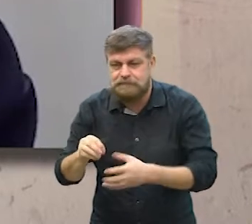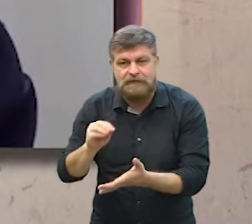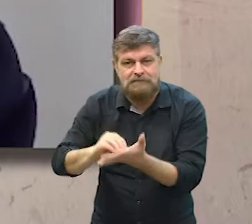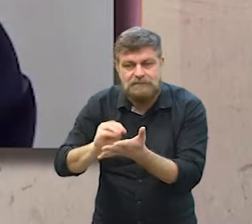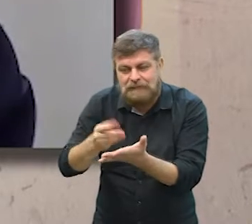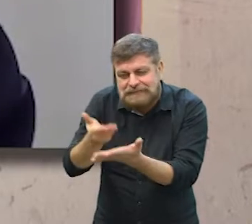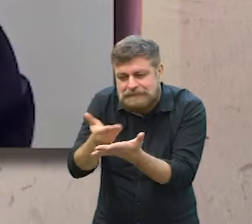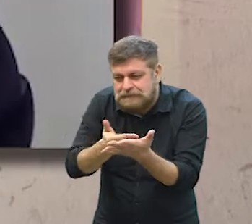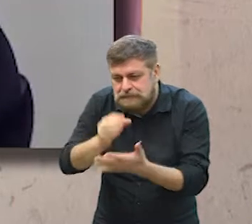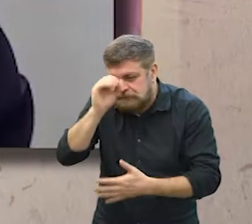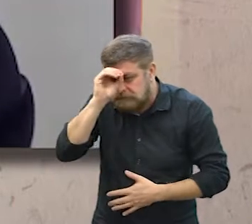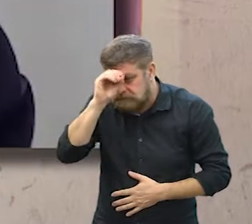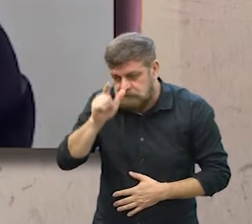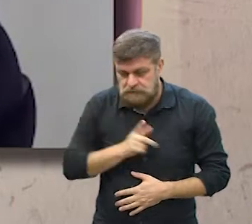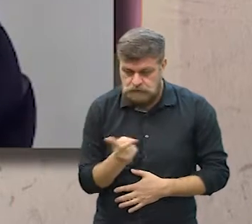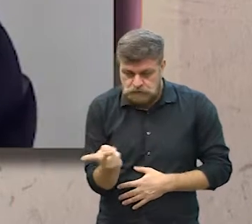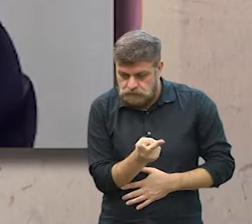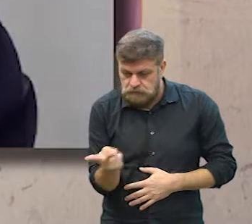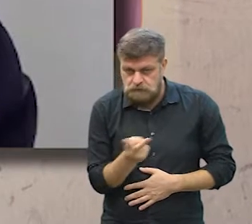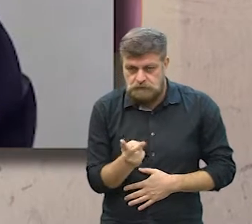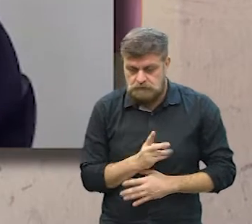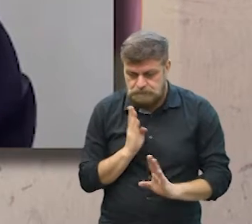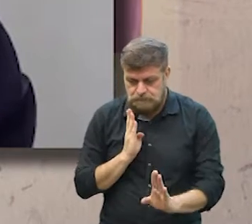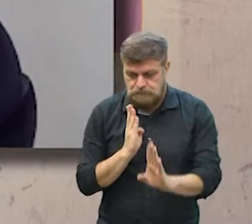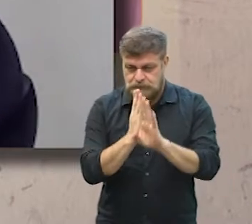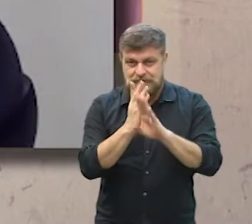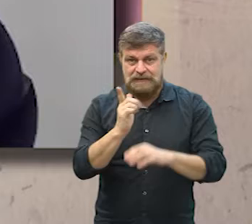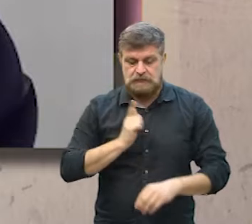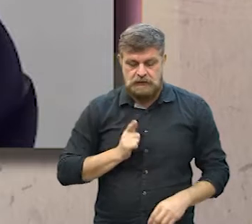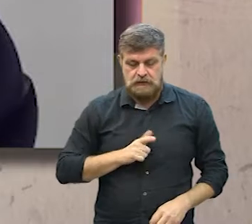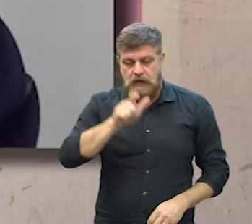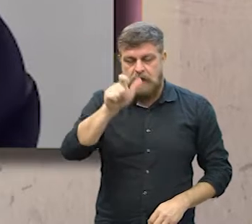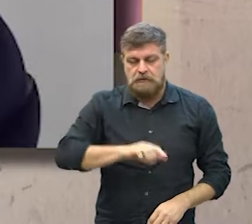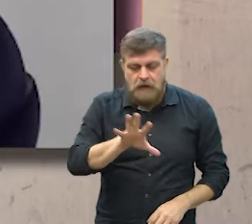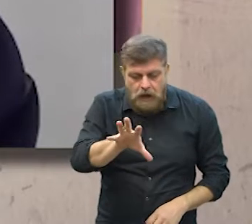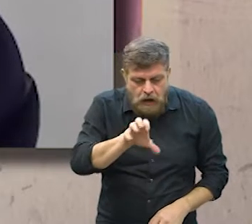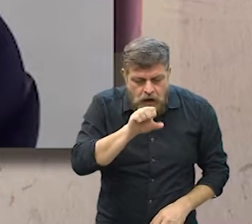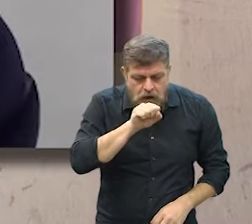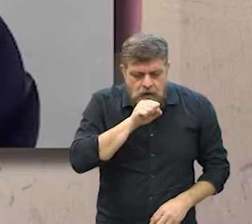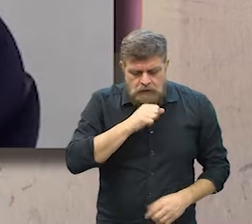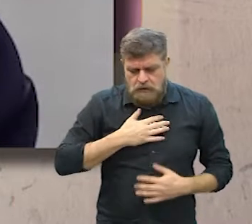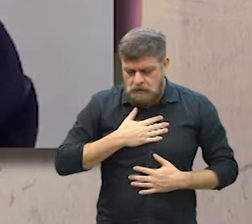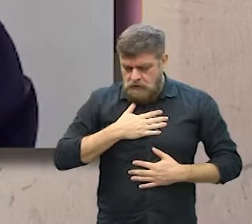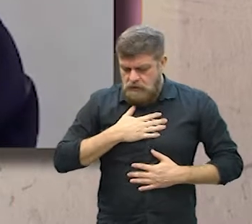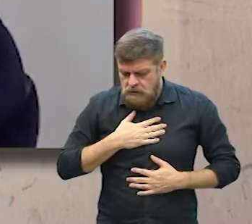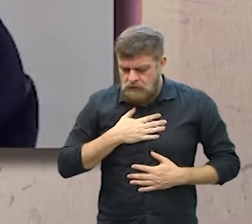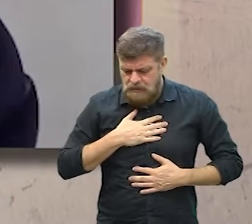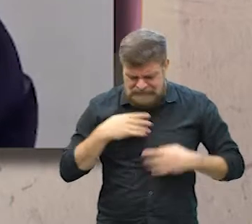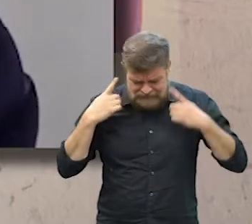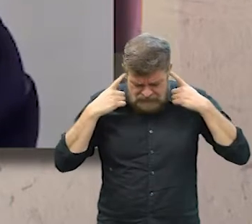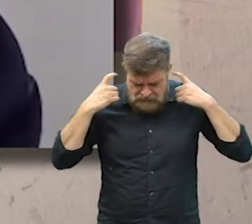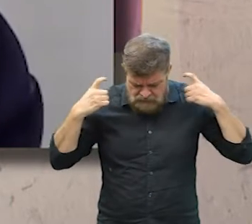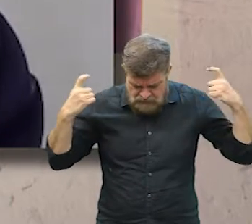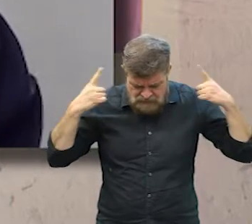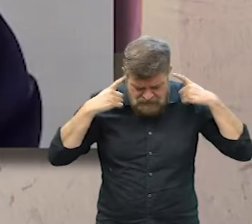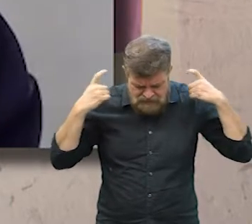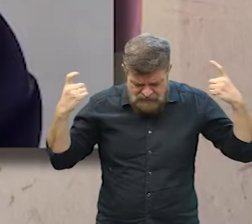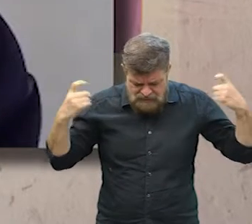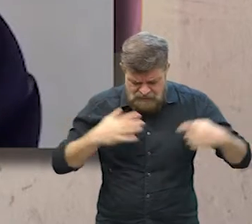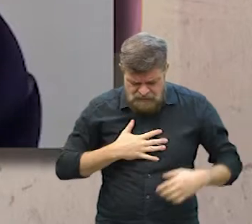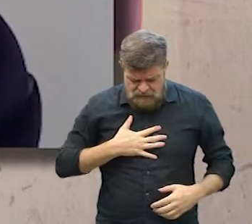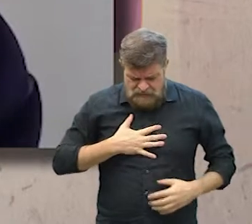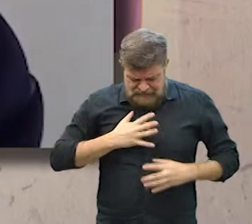a manifestação da doença é a mesma, é semelhante. São crises de falta de ar, do chiado, que a gente chama de